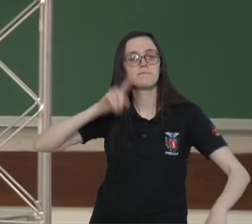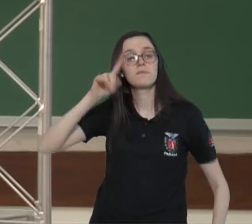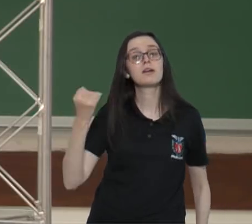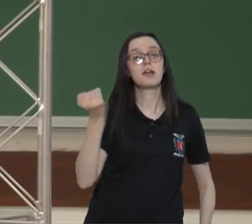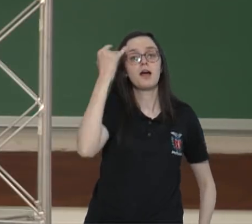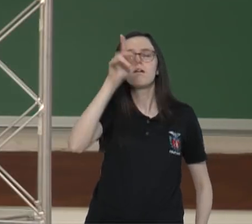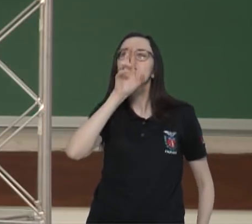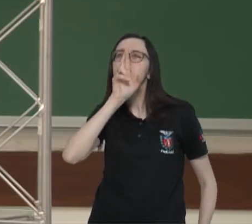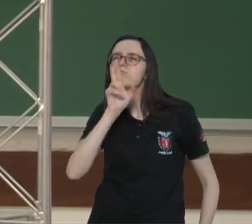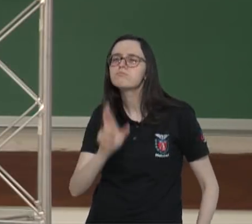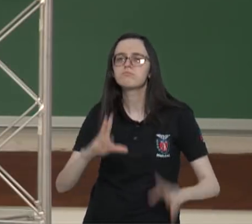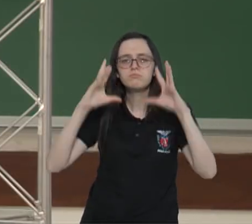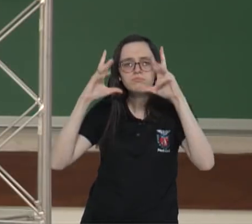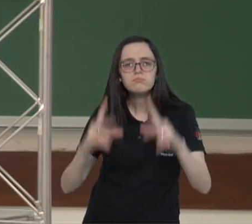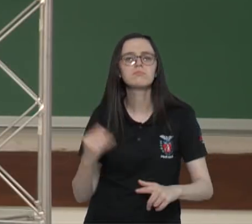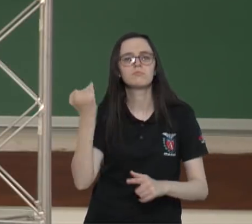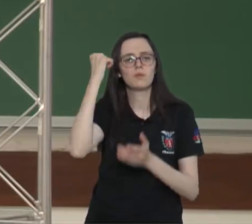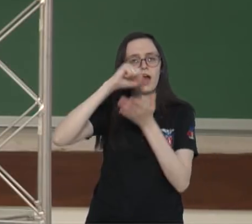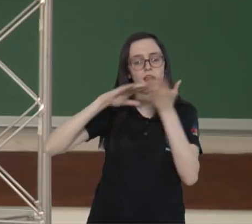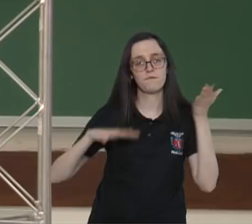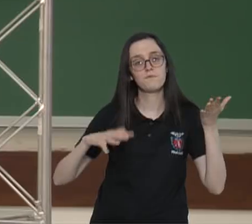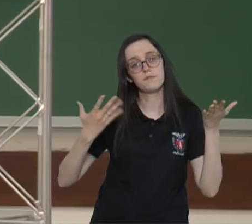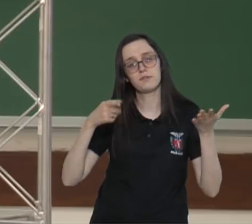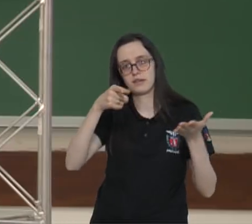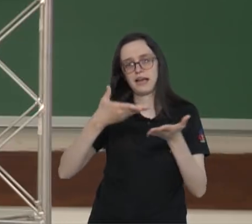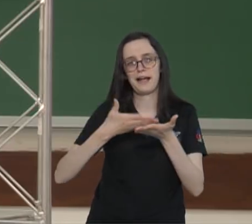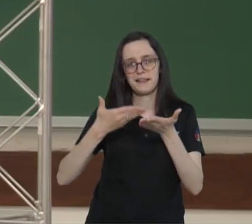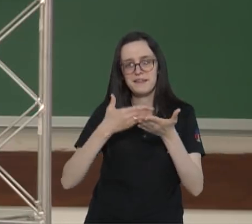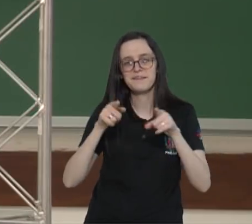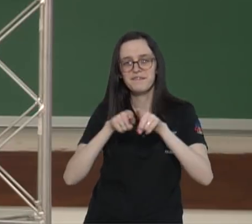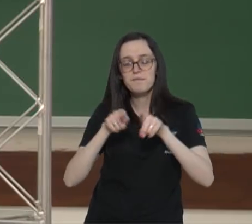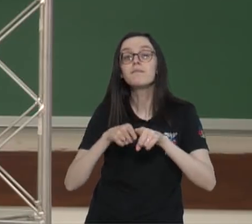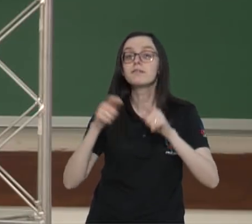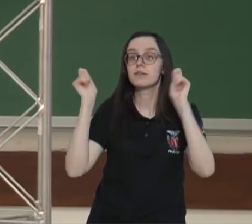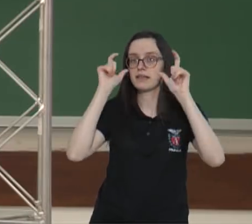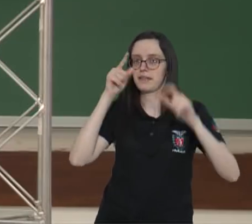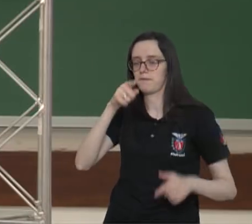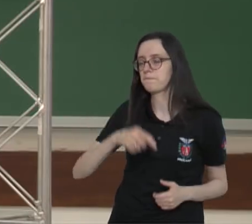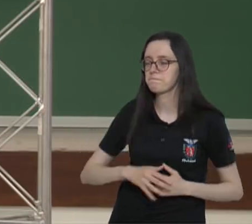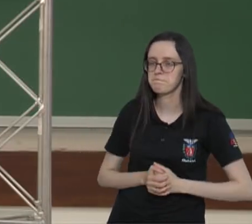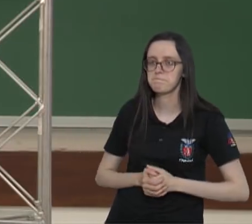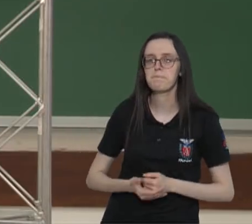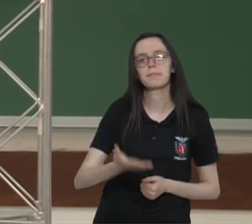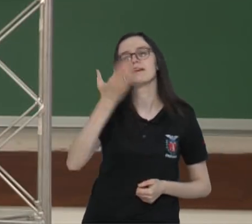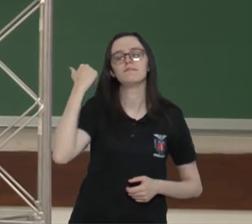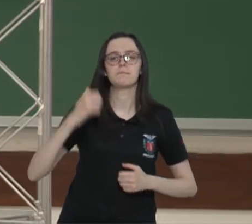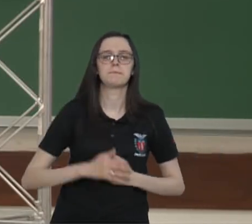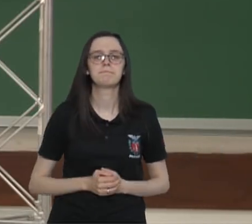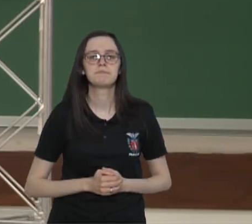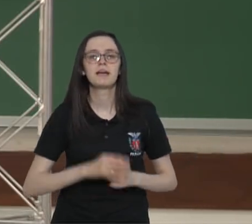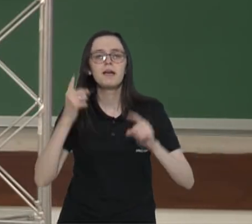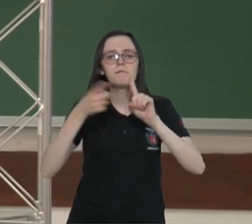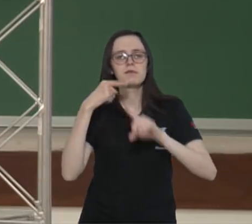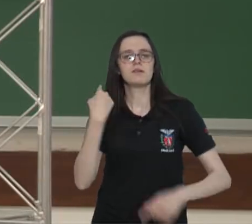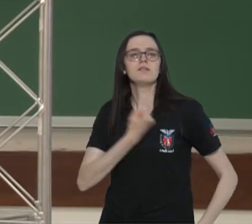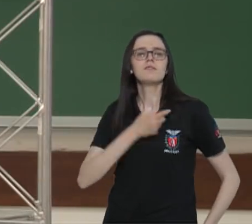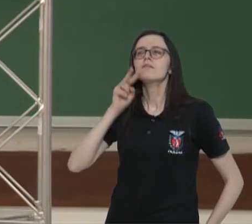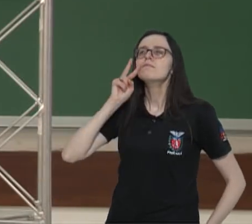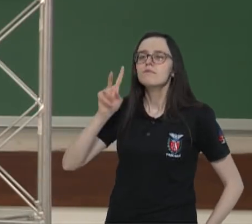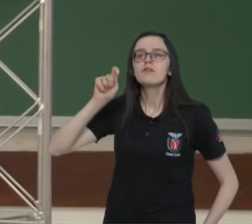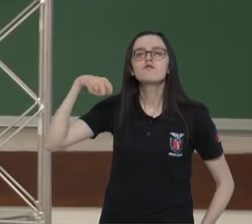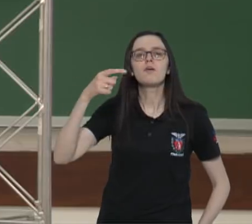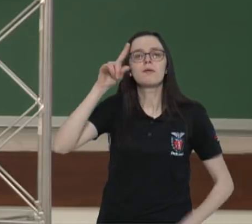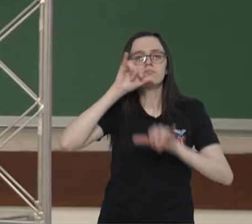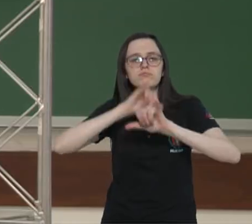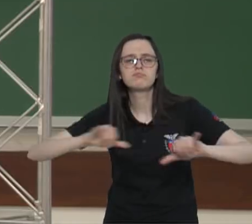vocês respondam algumas das atividades por escrito no seu caderno, então fiquem atentos. Vamos lá. Primeiro vamos ler um classificado de